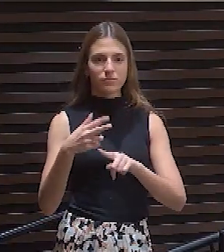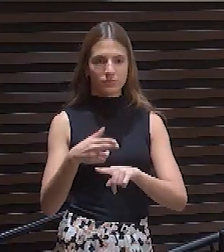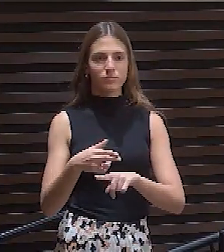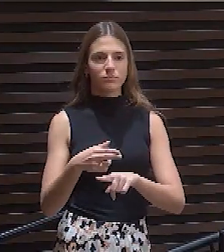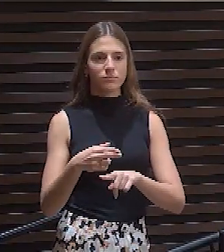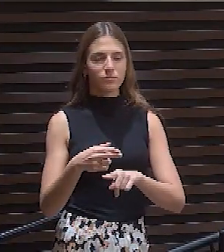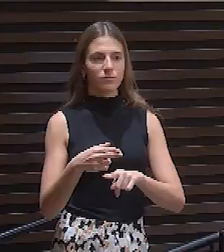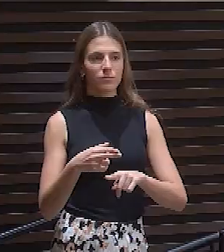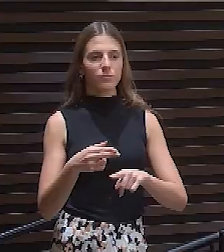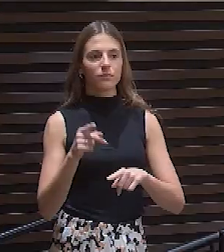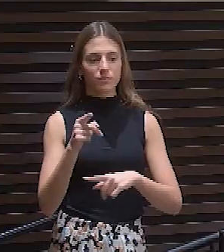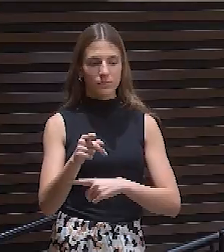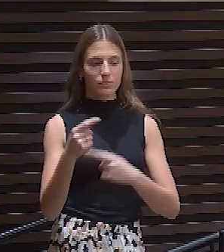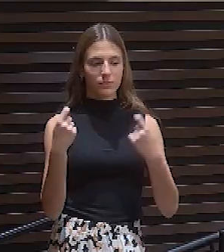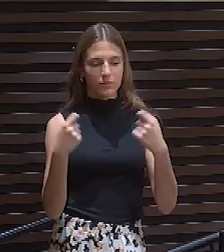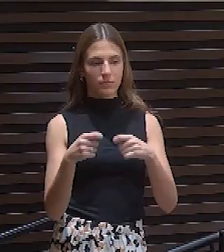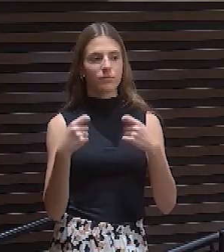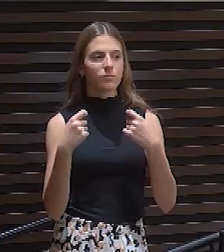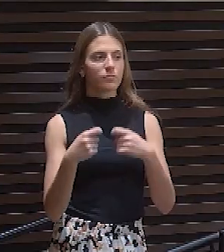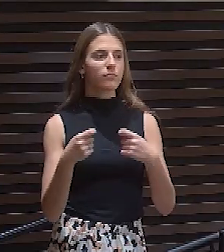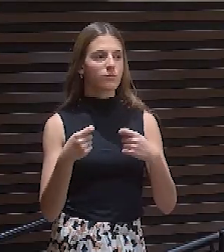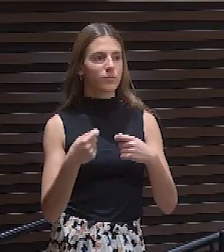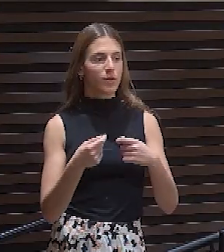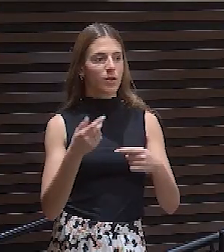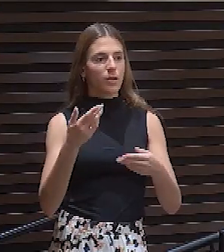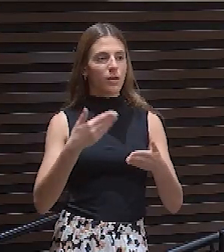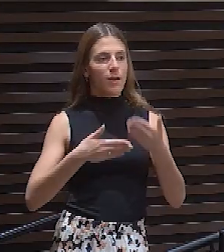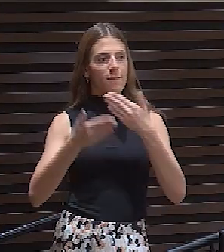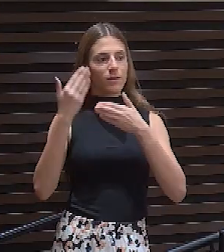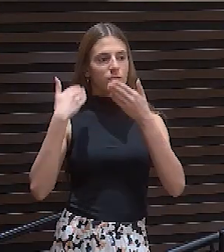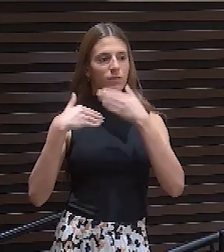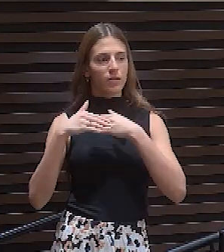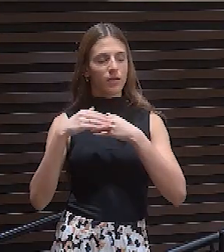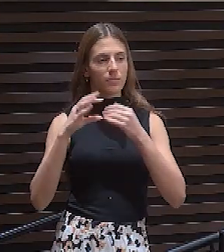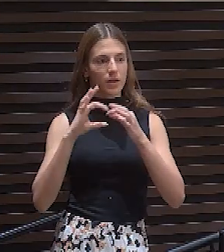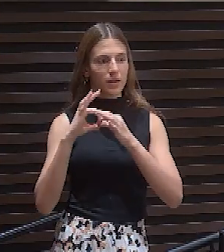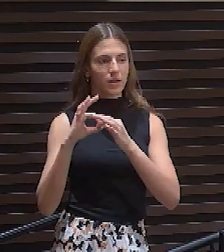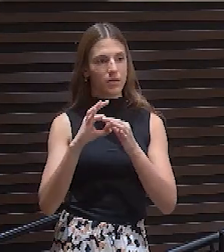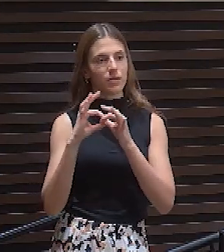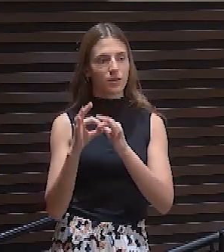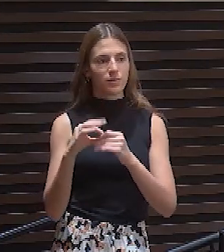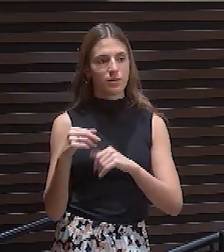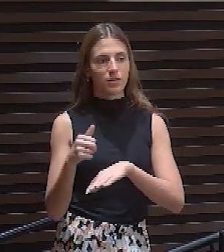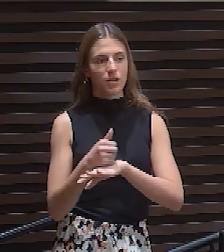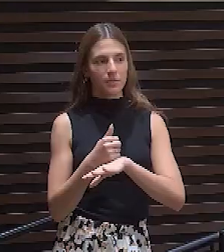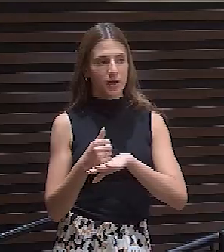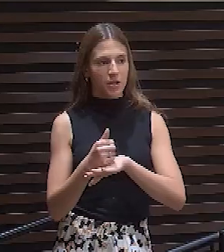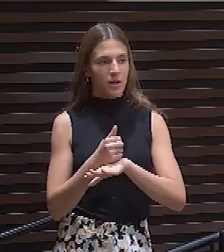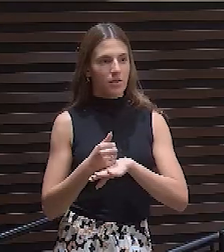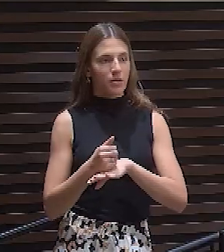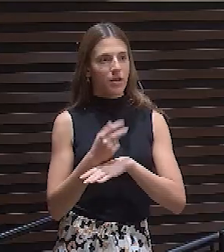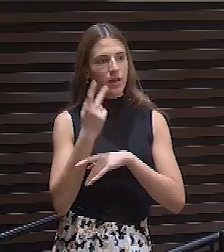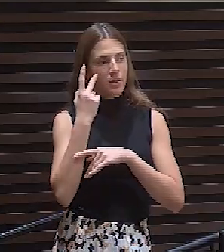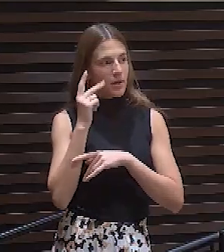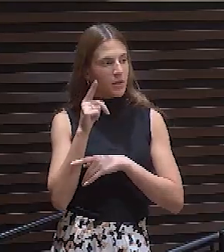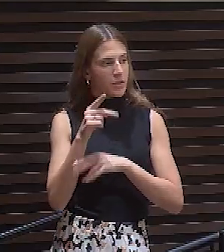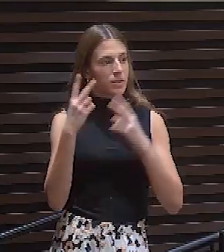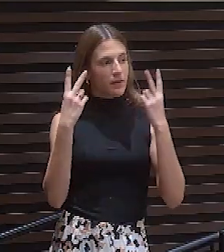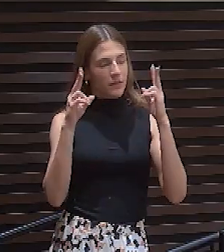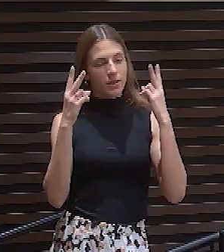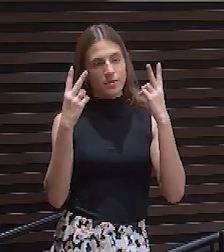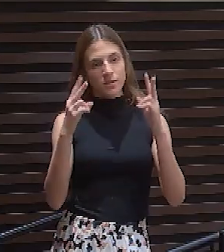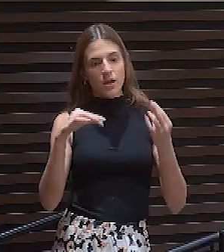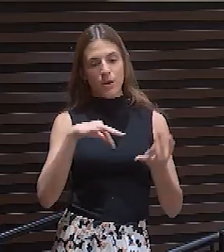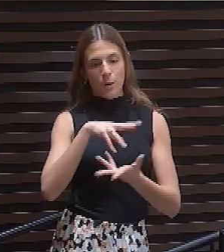Você precisa voltar à aliança de Abraão. E para você vencer o mundo, você precisa